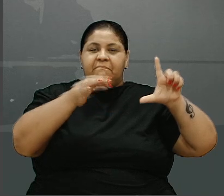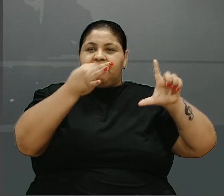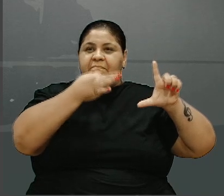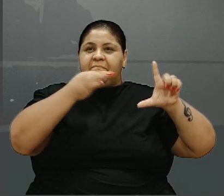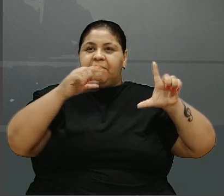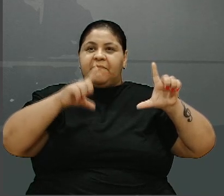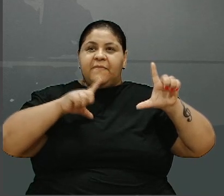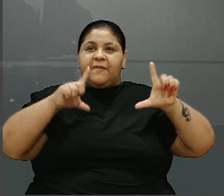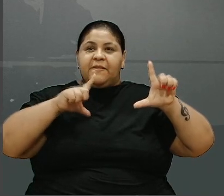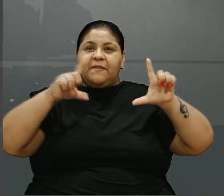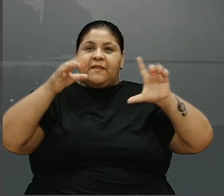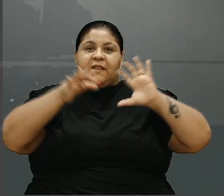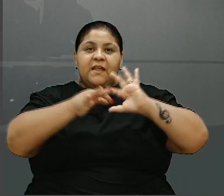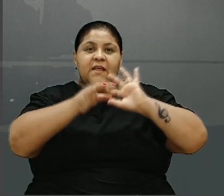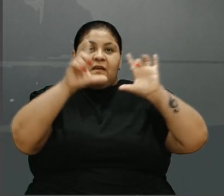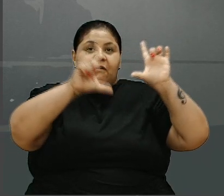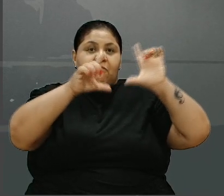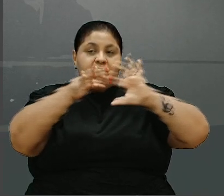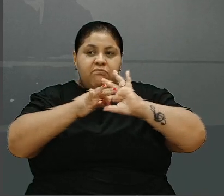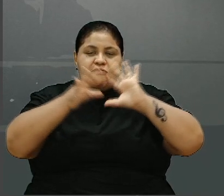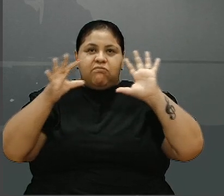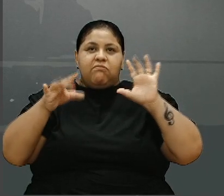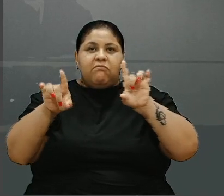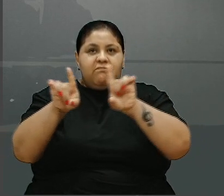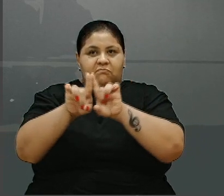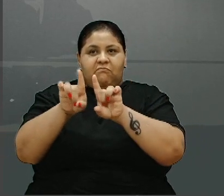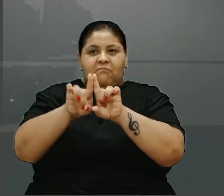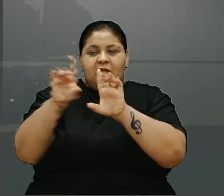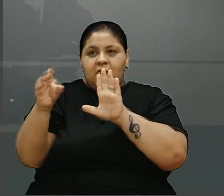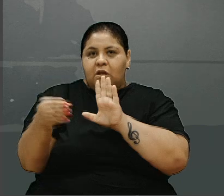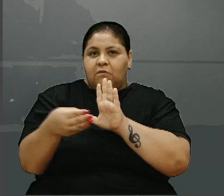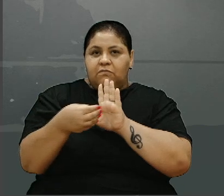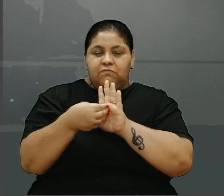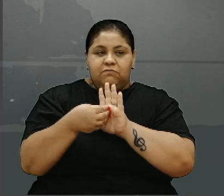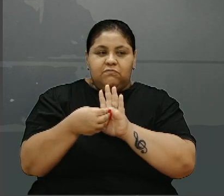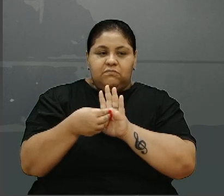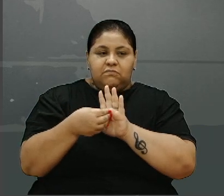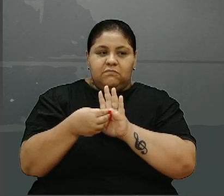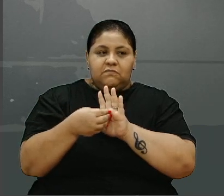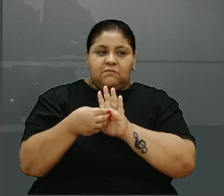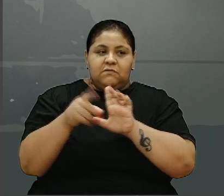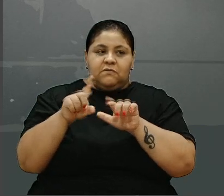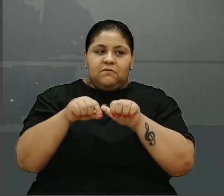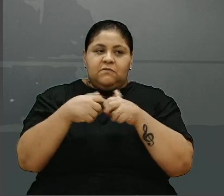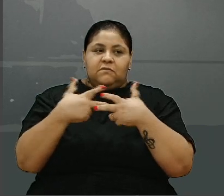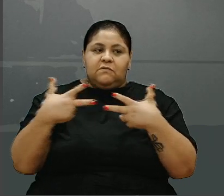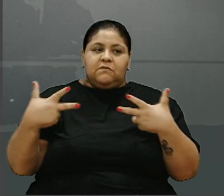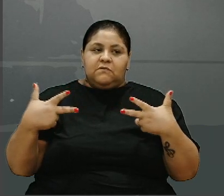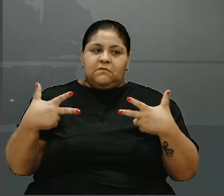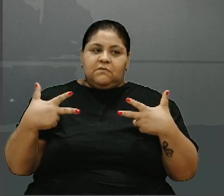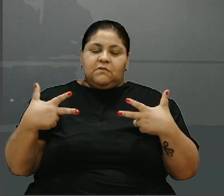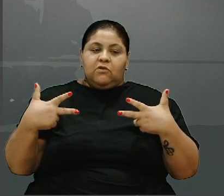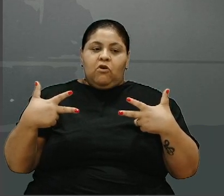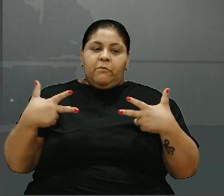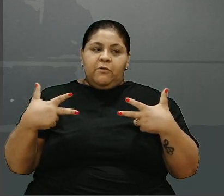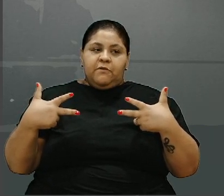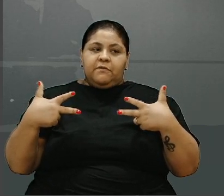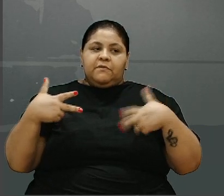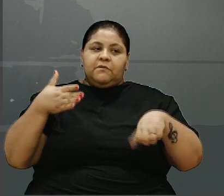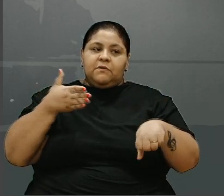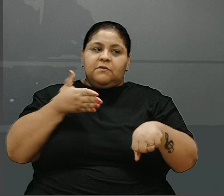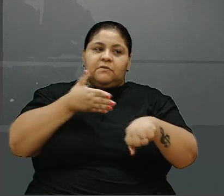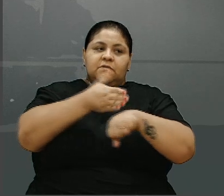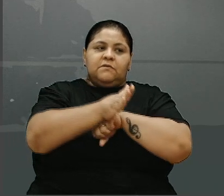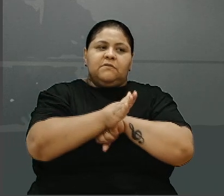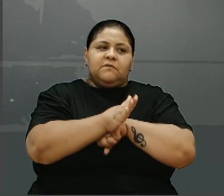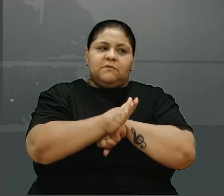sinal aberto, inclusive pelos equipamentos, a abrangência desse sinal vai ultrapassar as